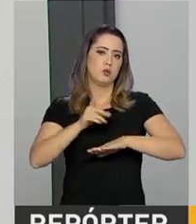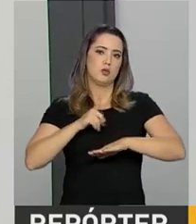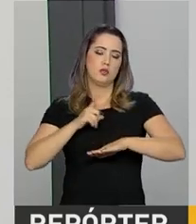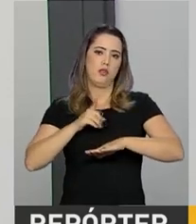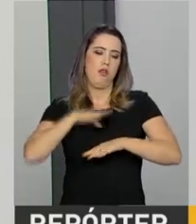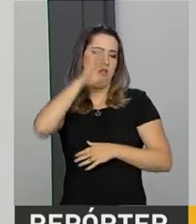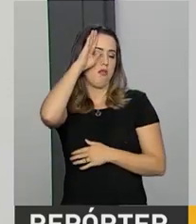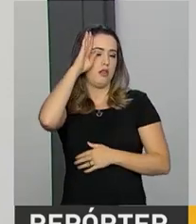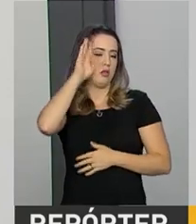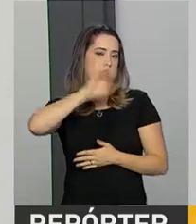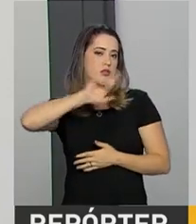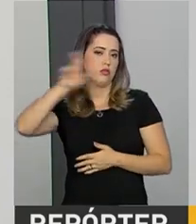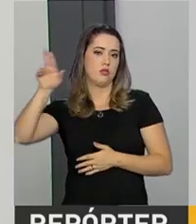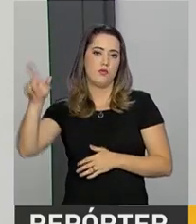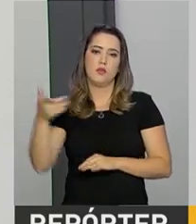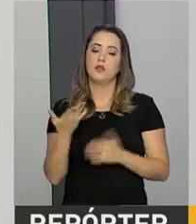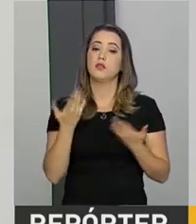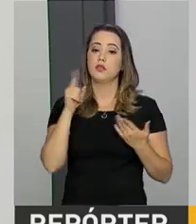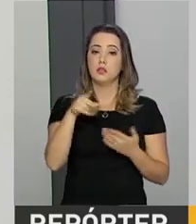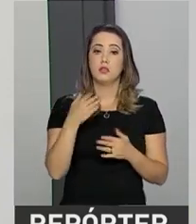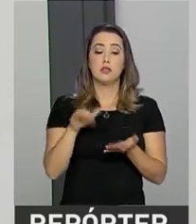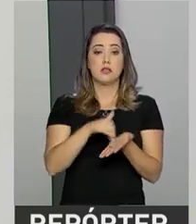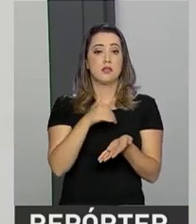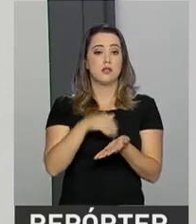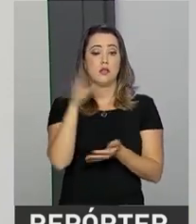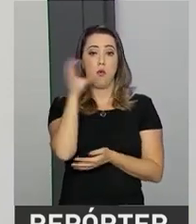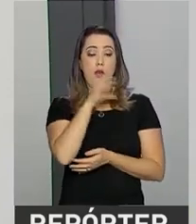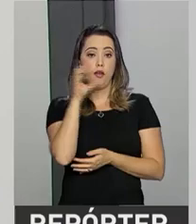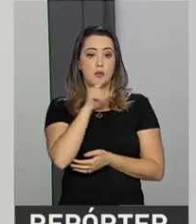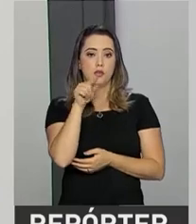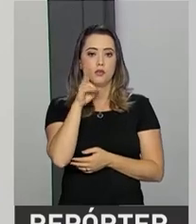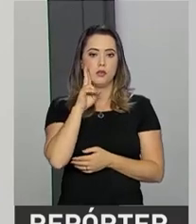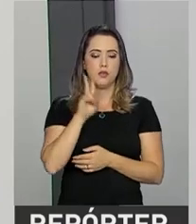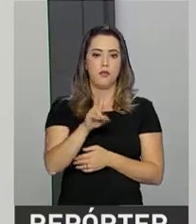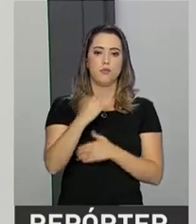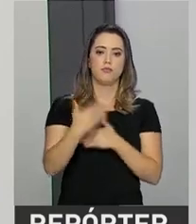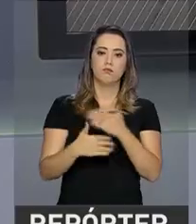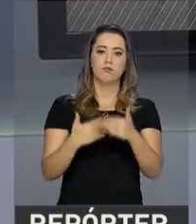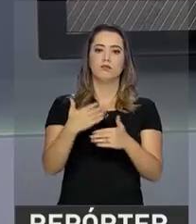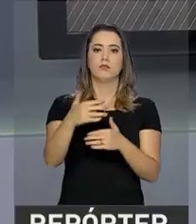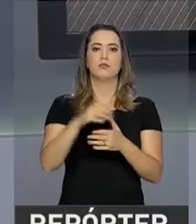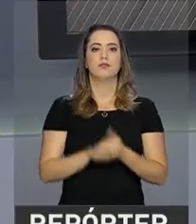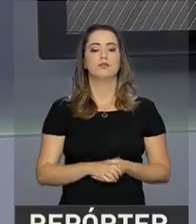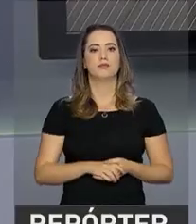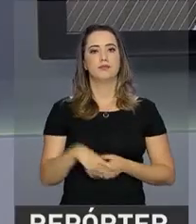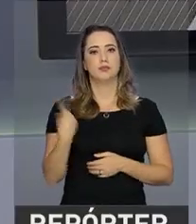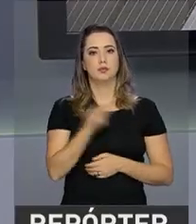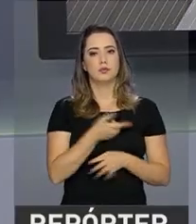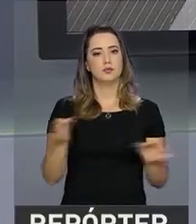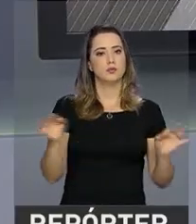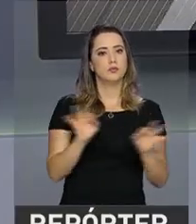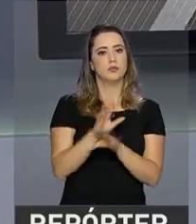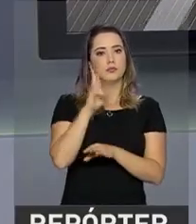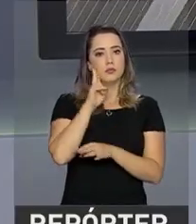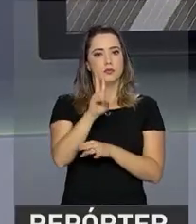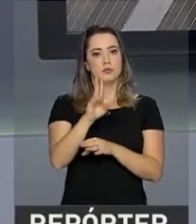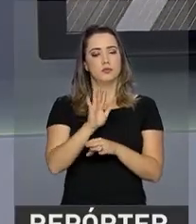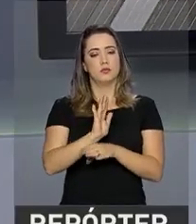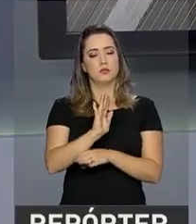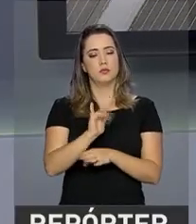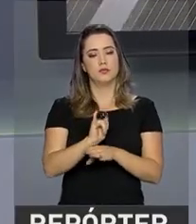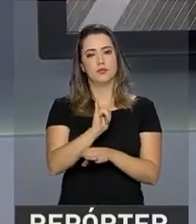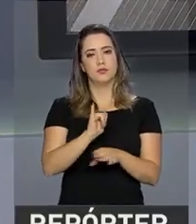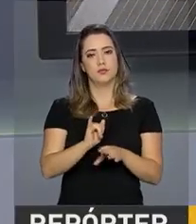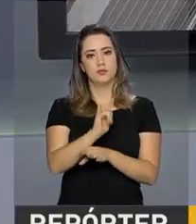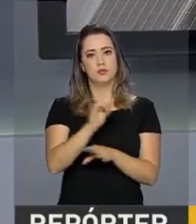então a gente recomenda realmente que ele se inscrevam o quanto antes e acompanha ao longo do processo nós ficamos por aqui você pode rever